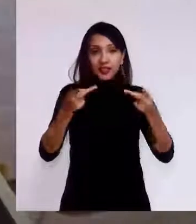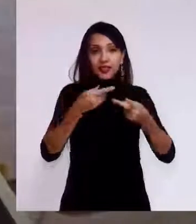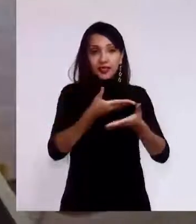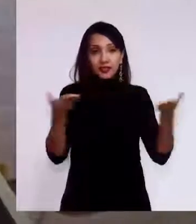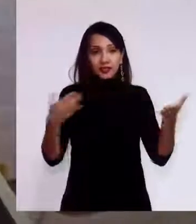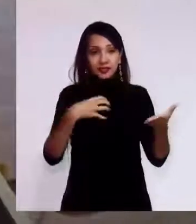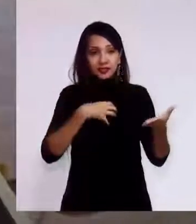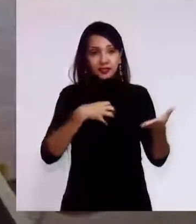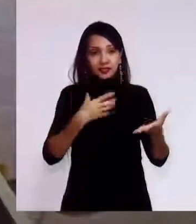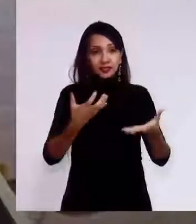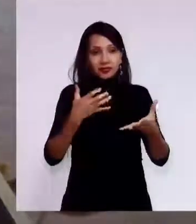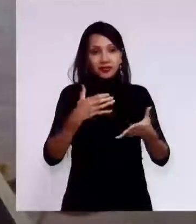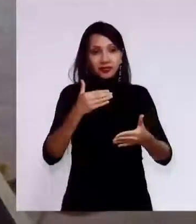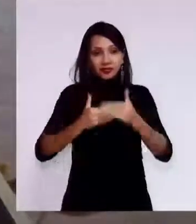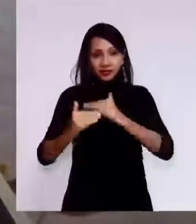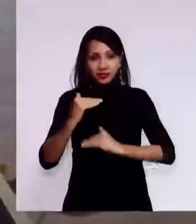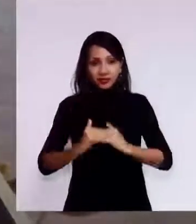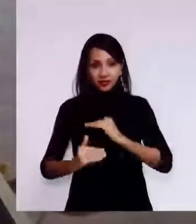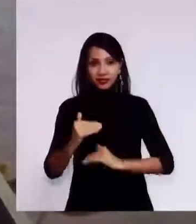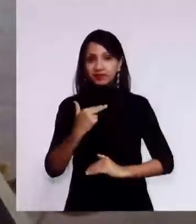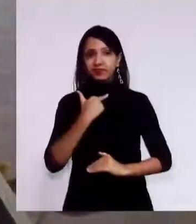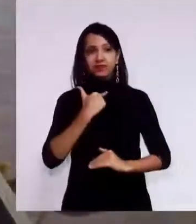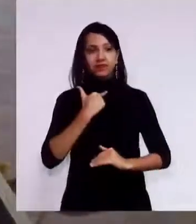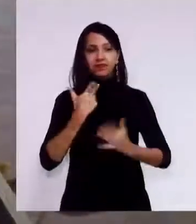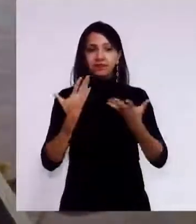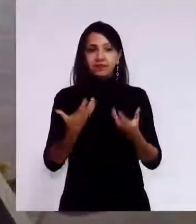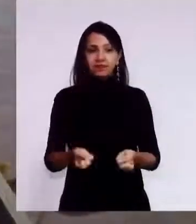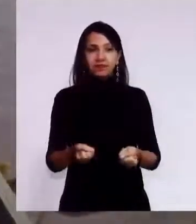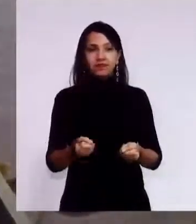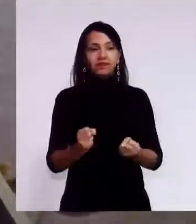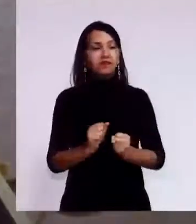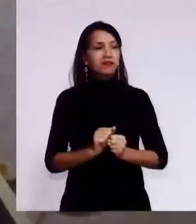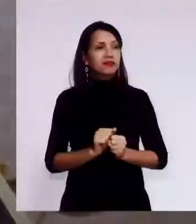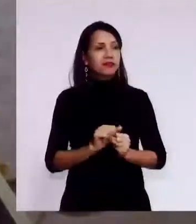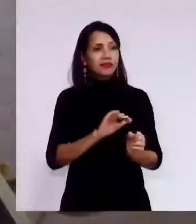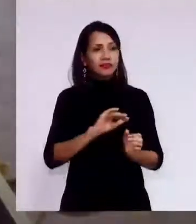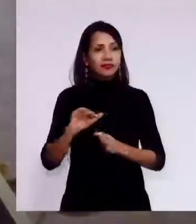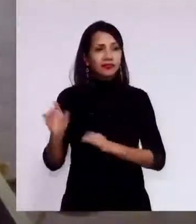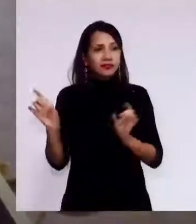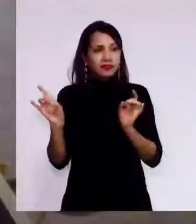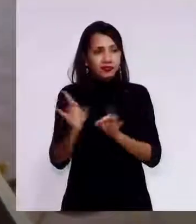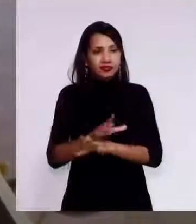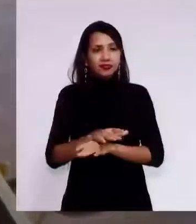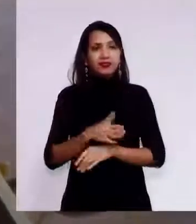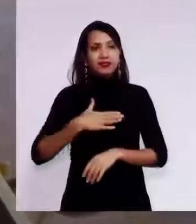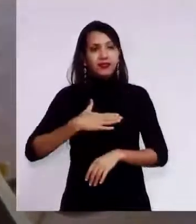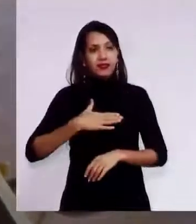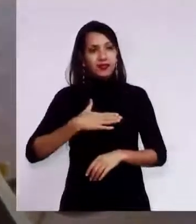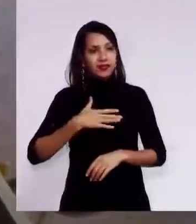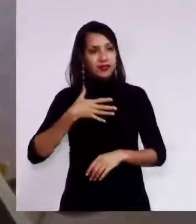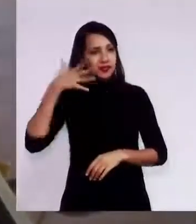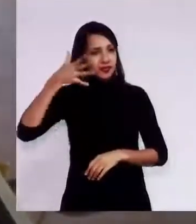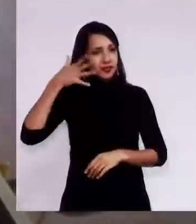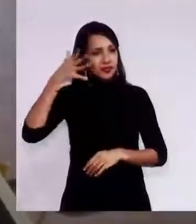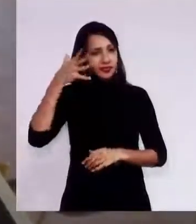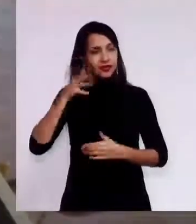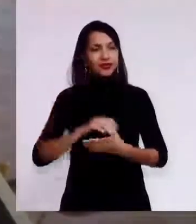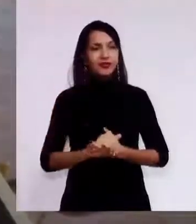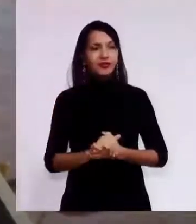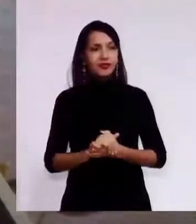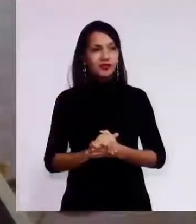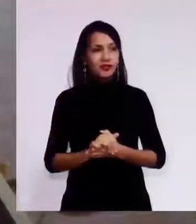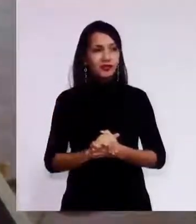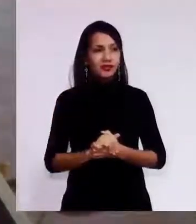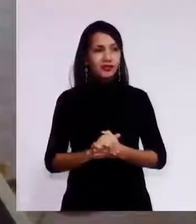a maneira como eles querem retroceder, a gente não pode aceitar. Para completar a minha fala, eu